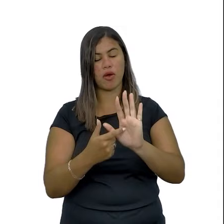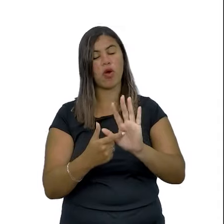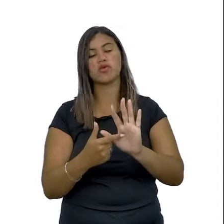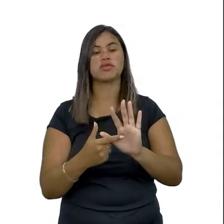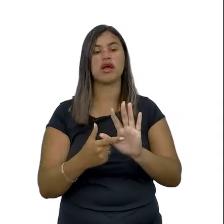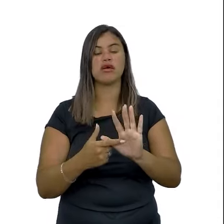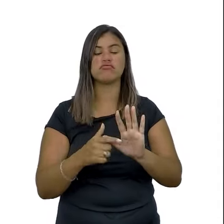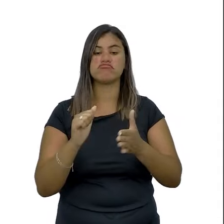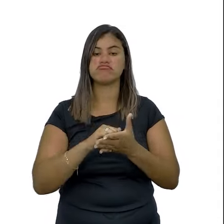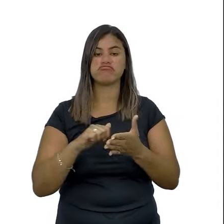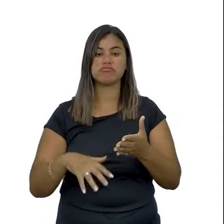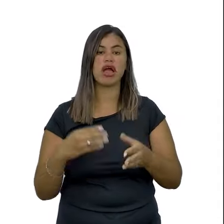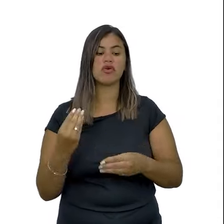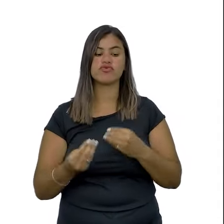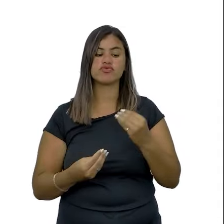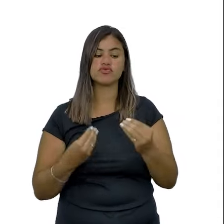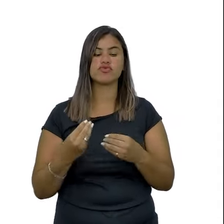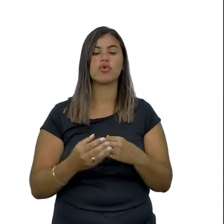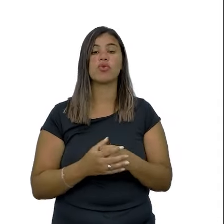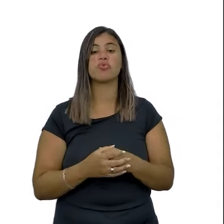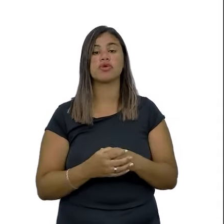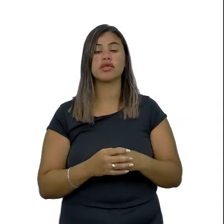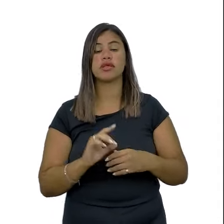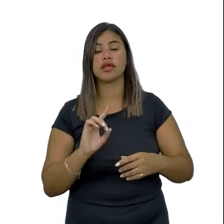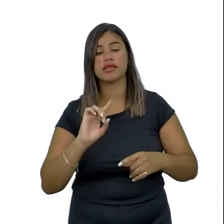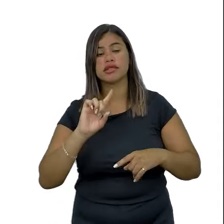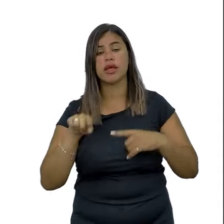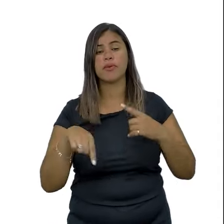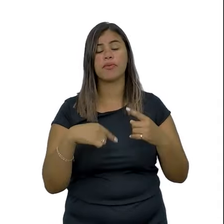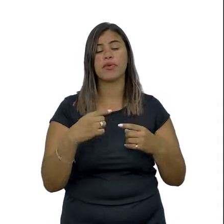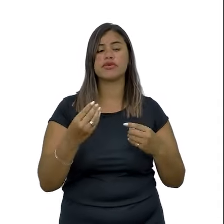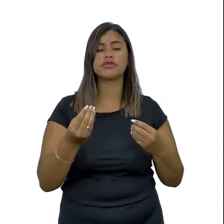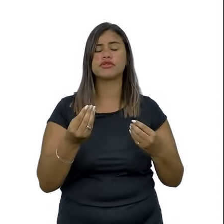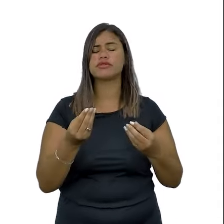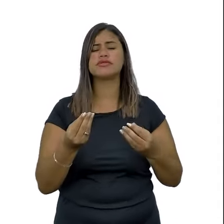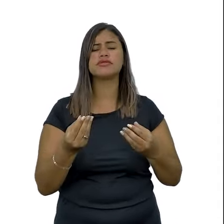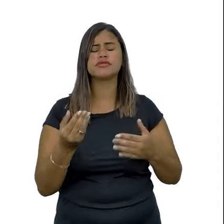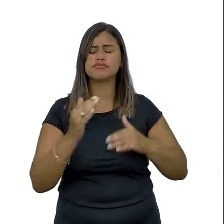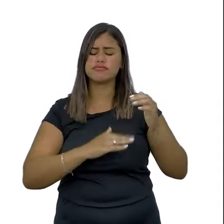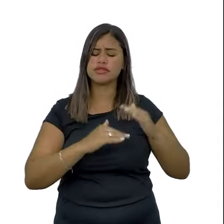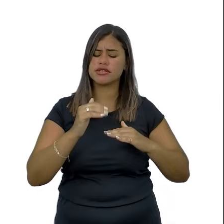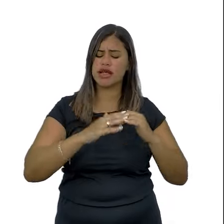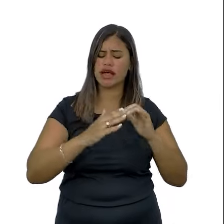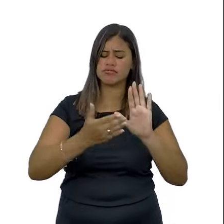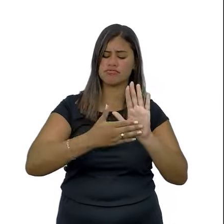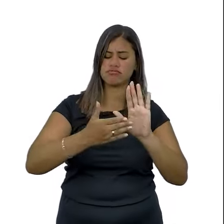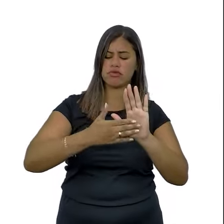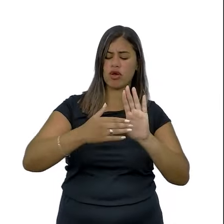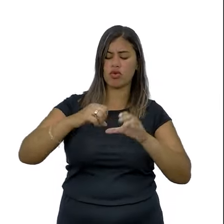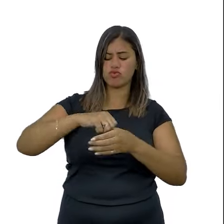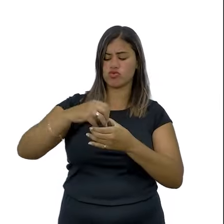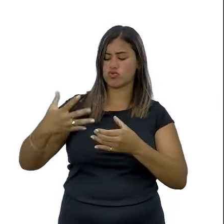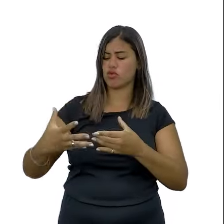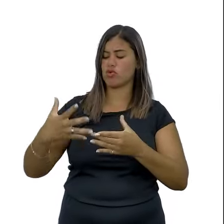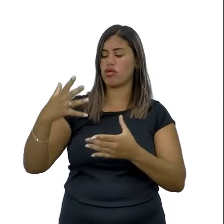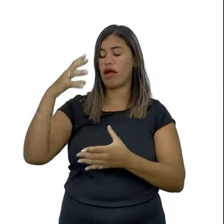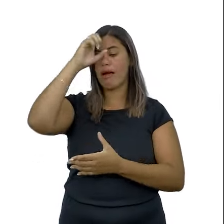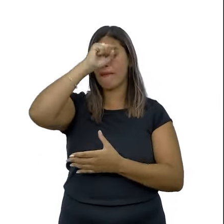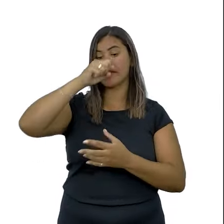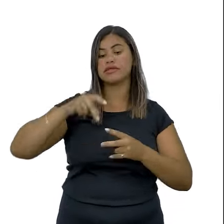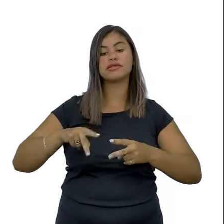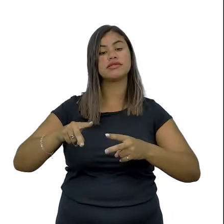atividade. E a partir disso, né, como as habilidades propostas no material Aprender Sempre